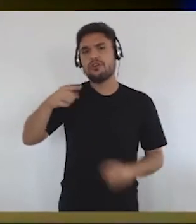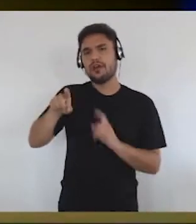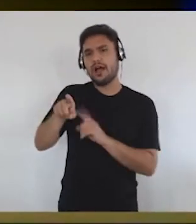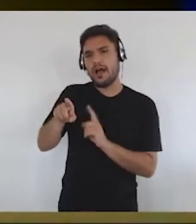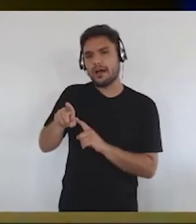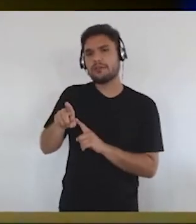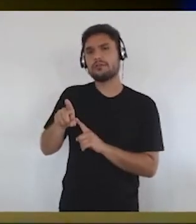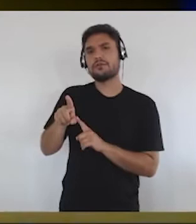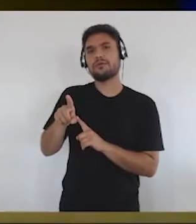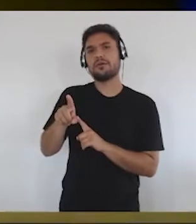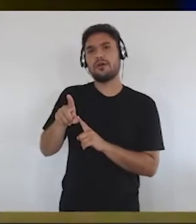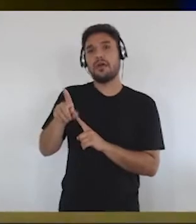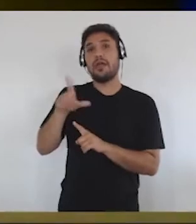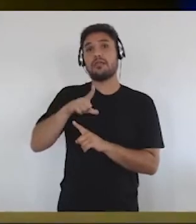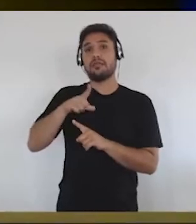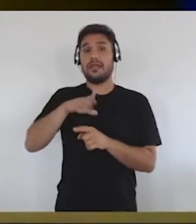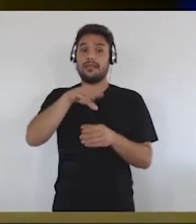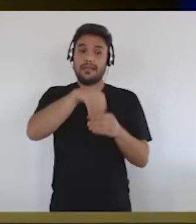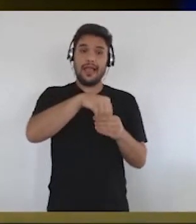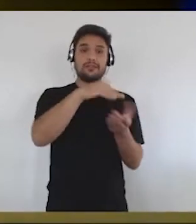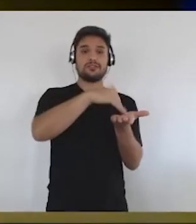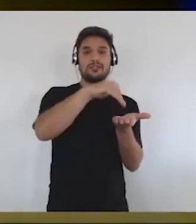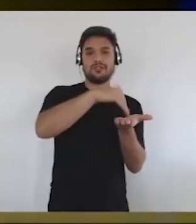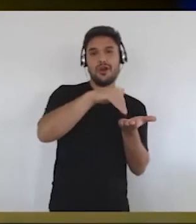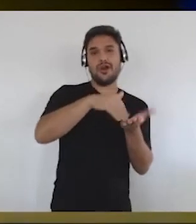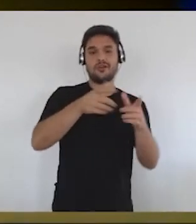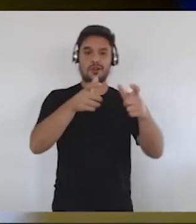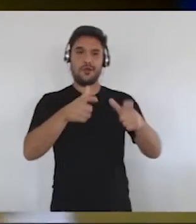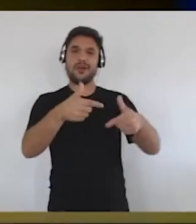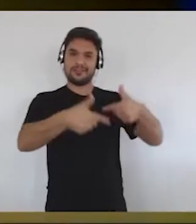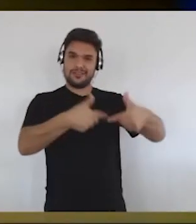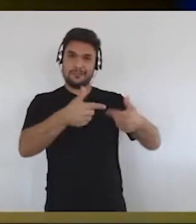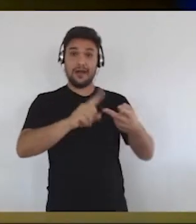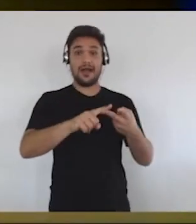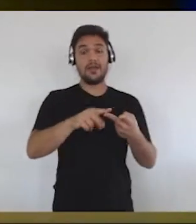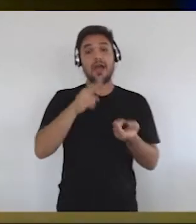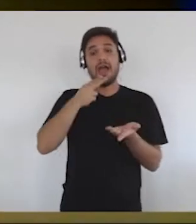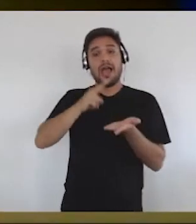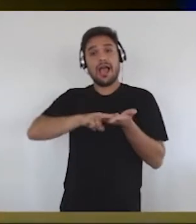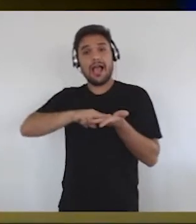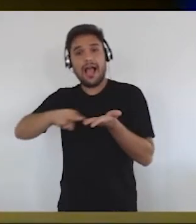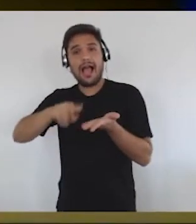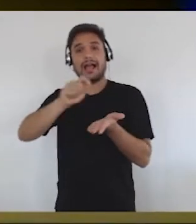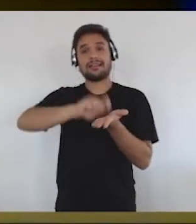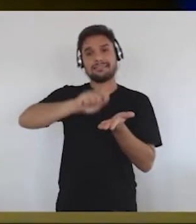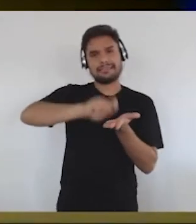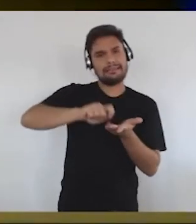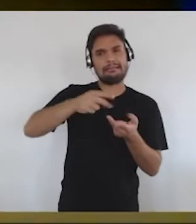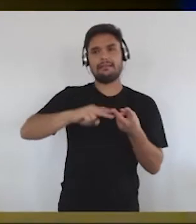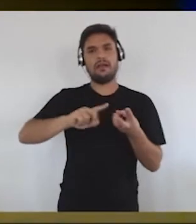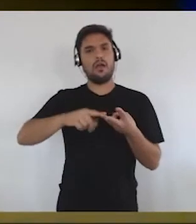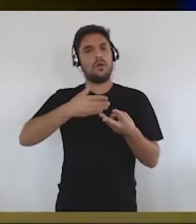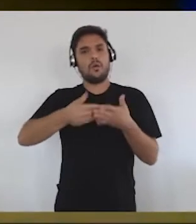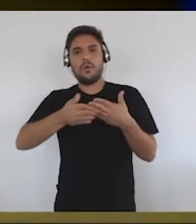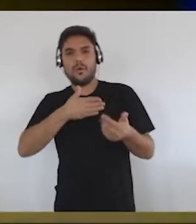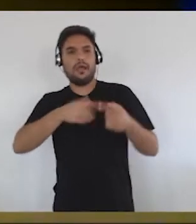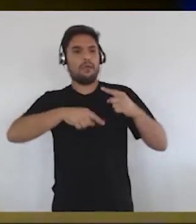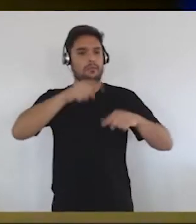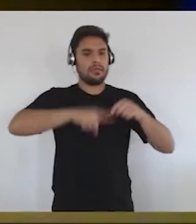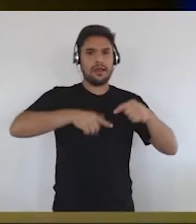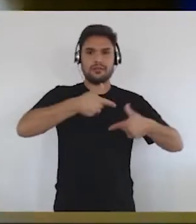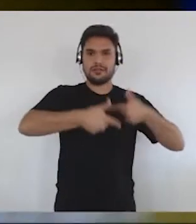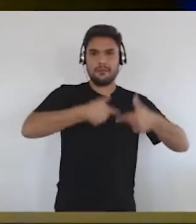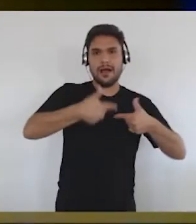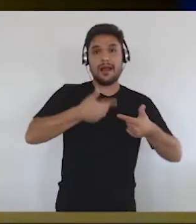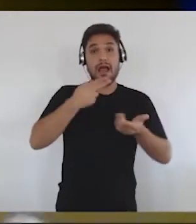advogado alcança o escritório, o local de trabalho, a correspondência escrita, todos os instrumentos de trabalho,